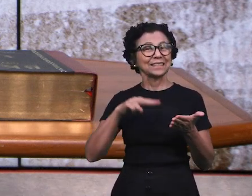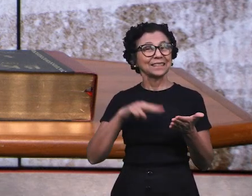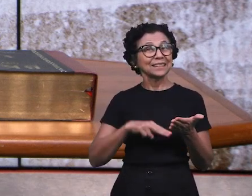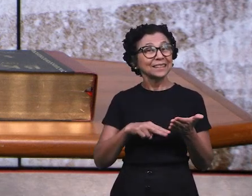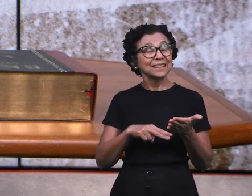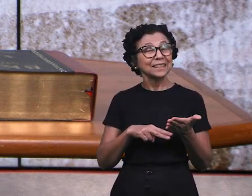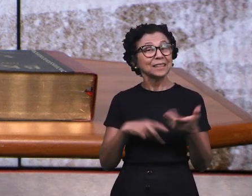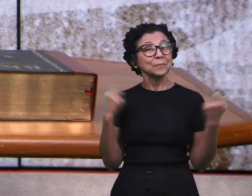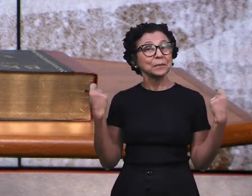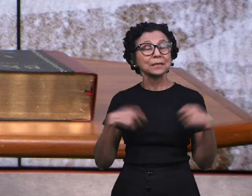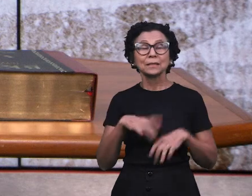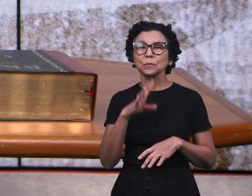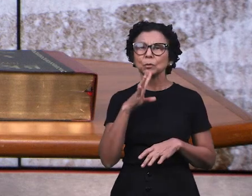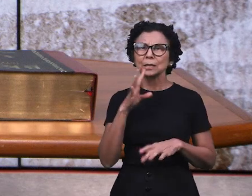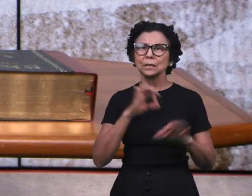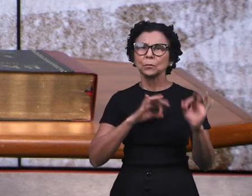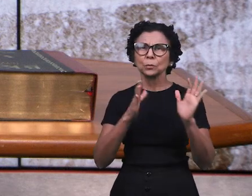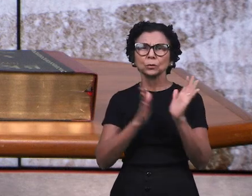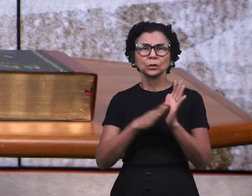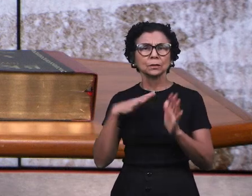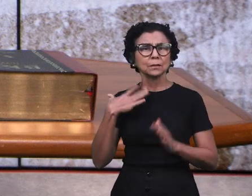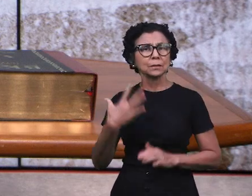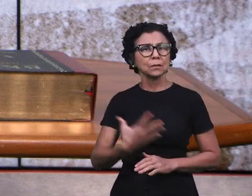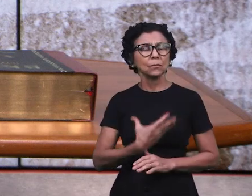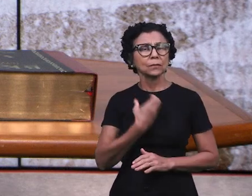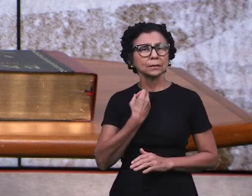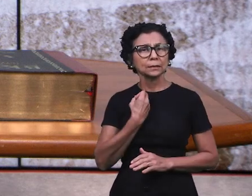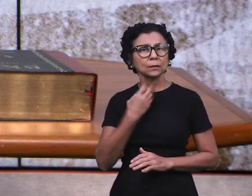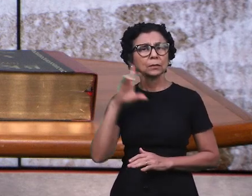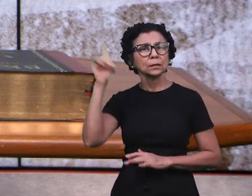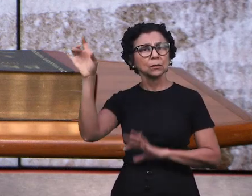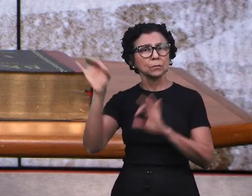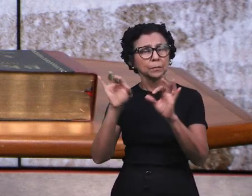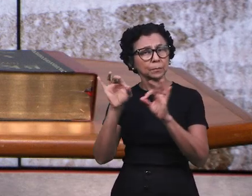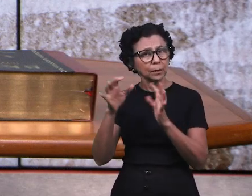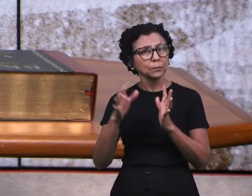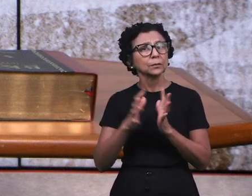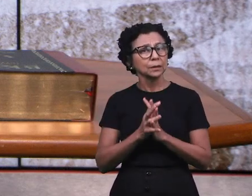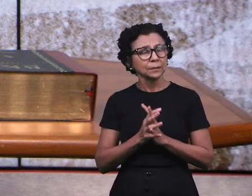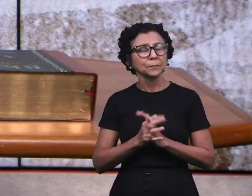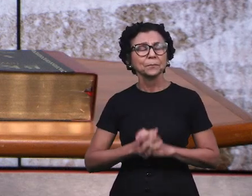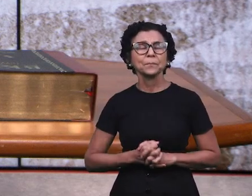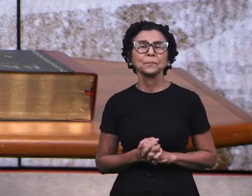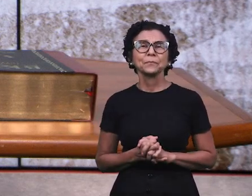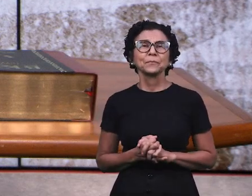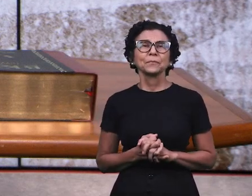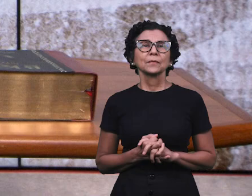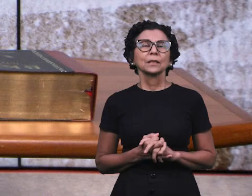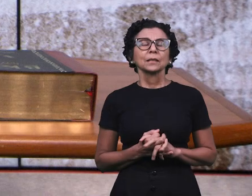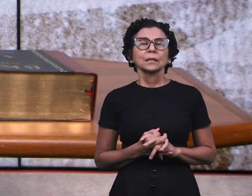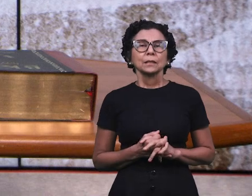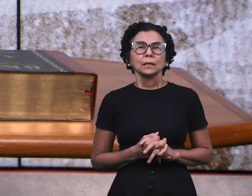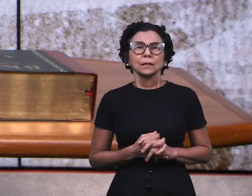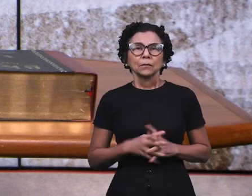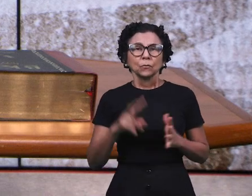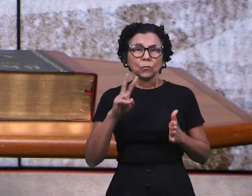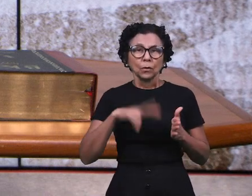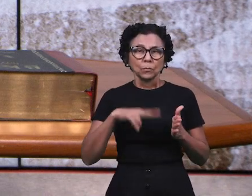porque precisamos conhecer o projeto eterno de Deus para a nossa salvação. Estamos fazendo a